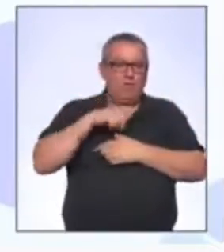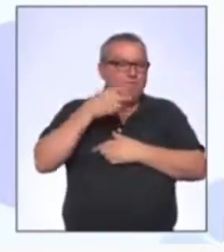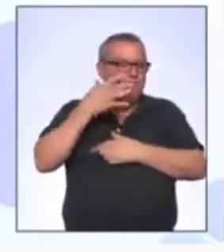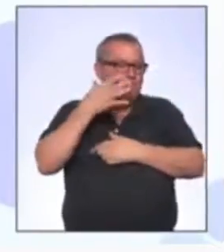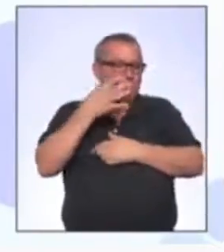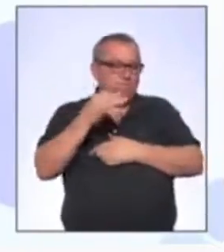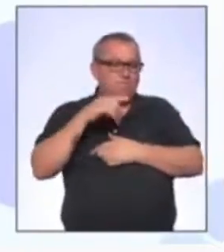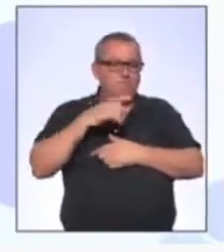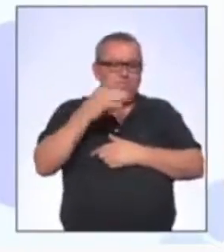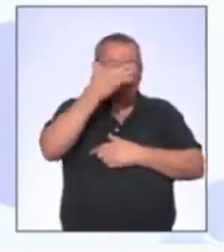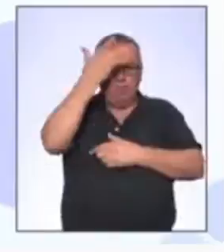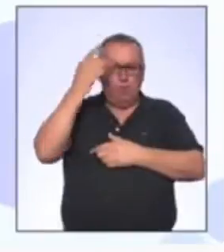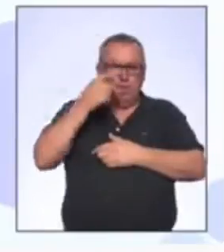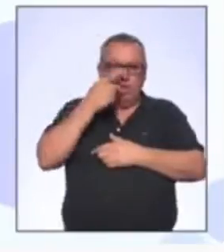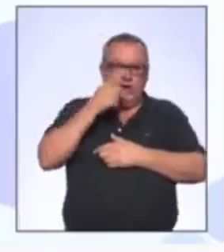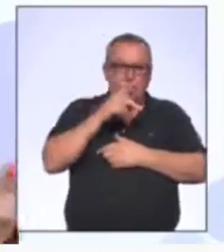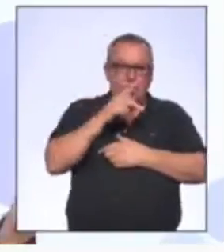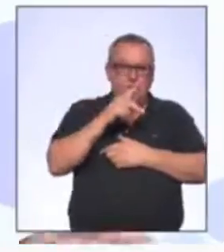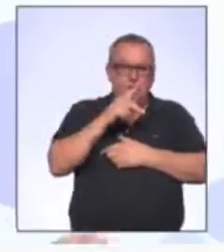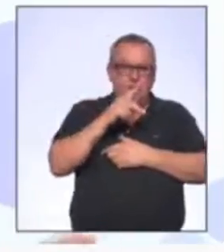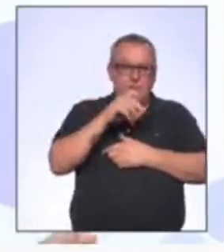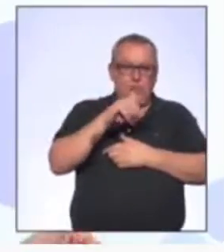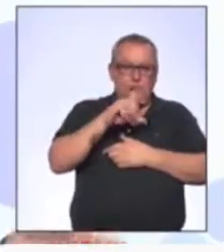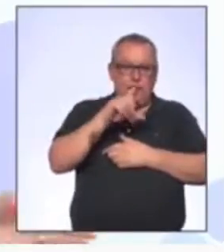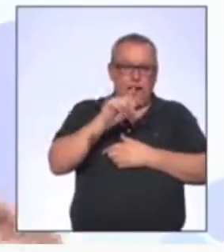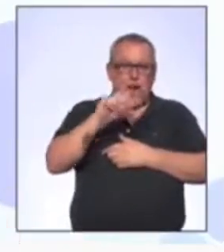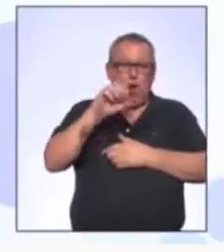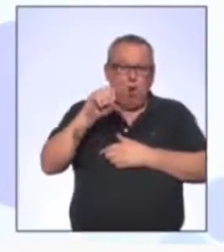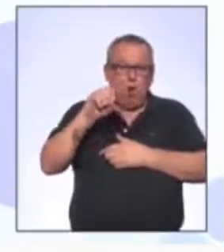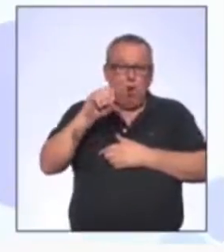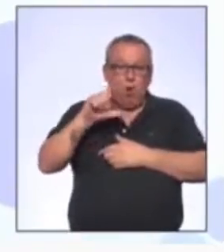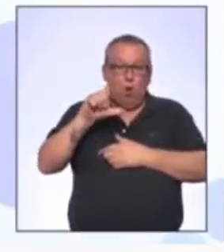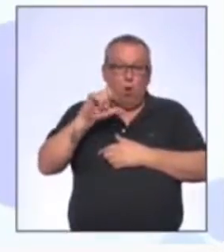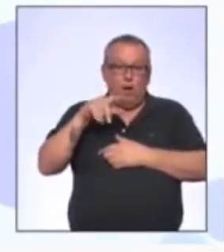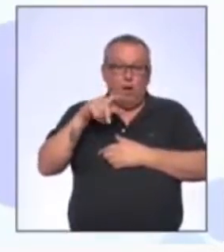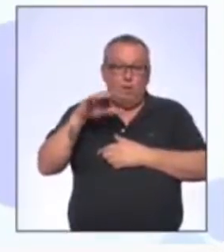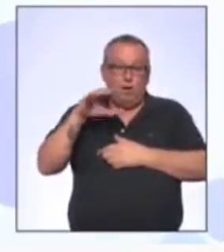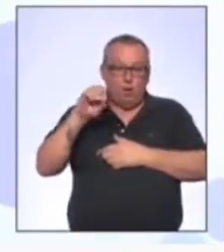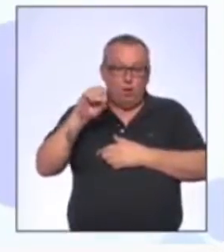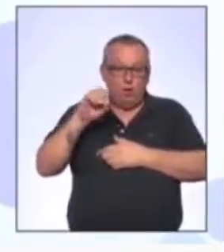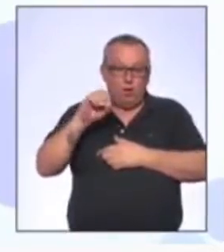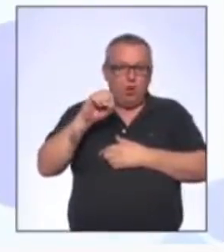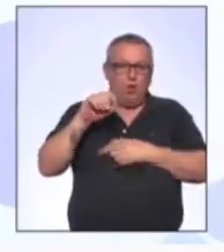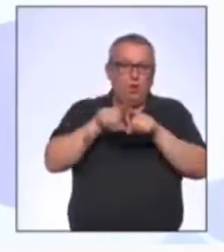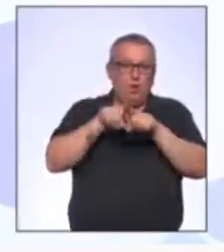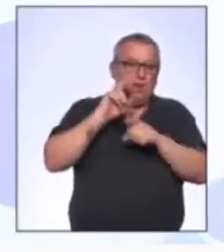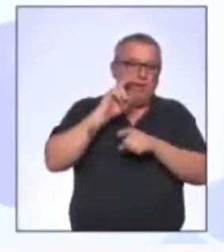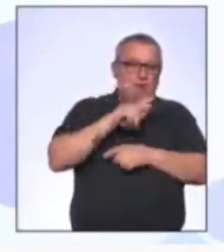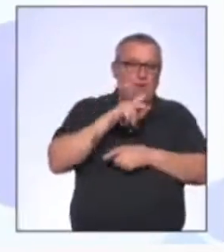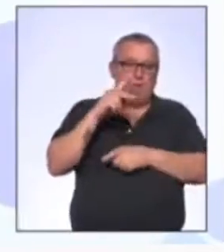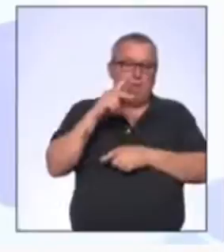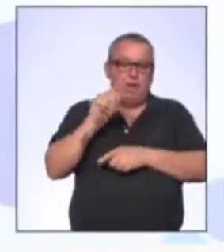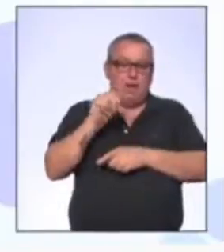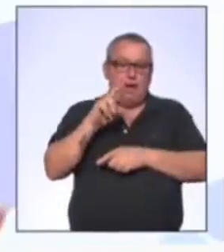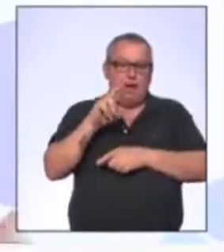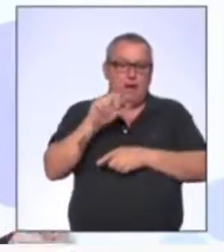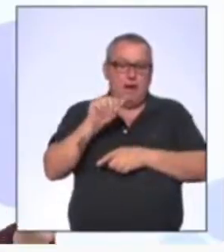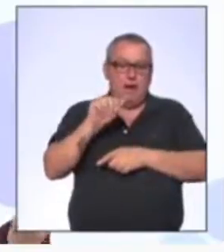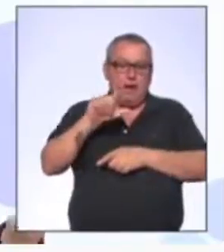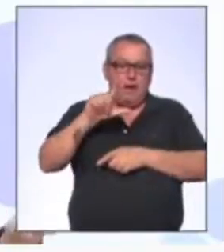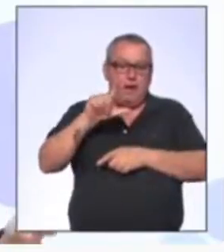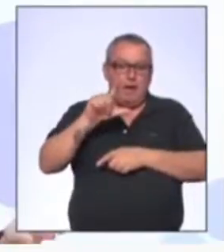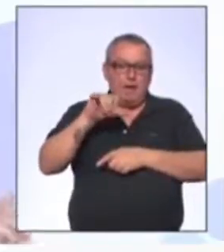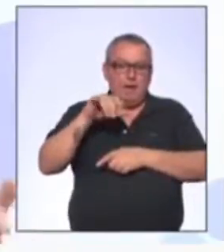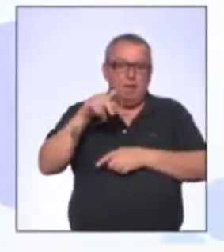atentarem tem pessoas que falam paraolímpicos em alguns lugares nós vemos paralímpicos então assim as duas formas elas estão